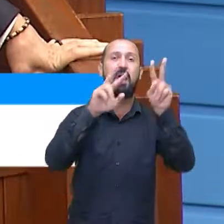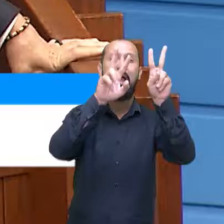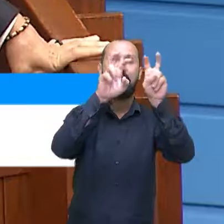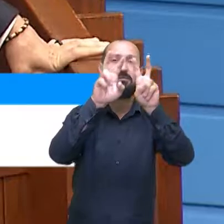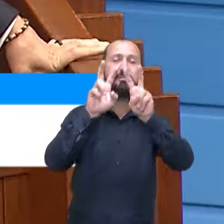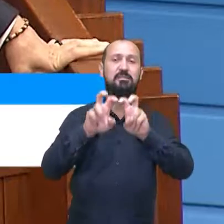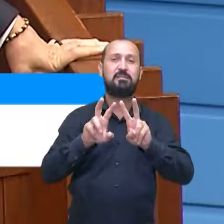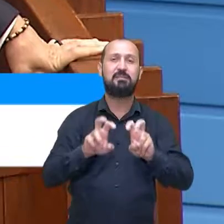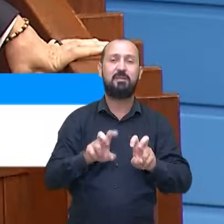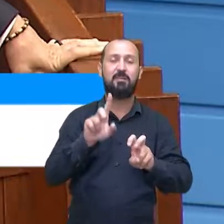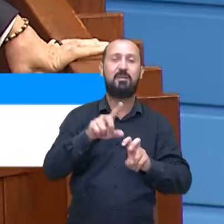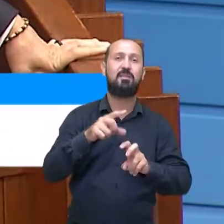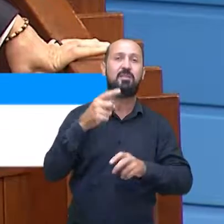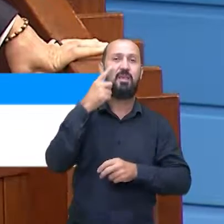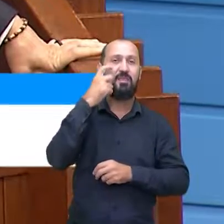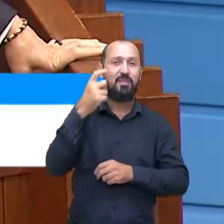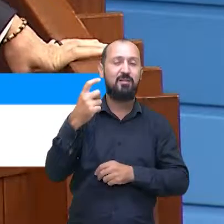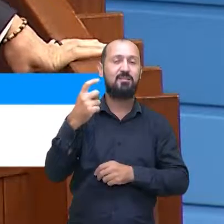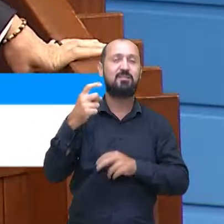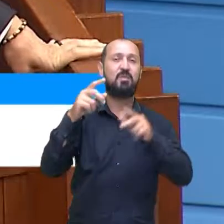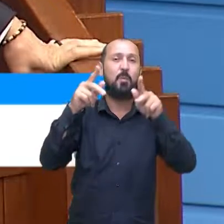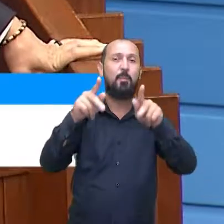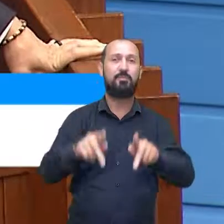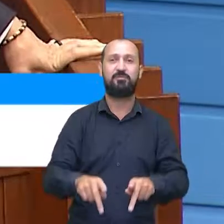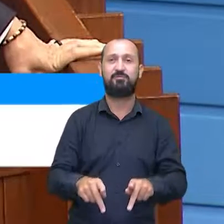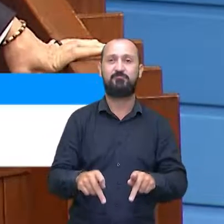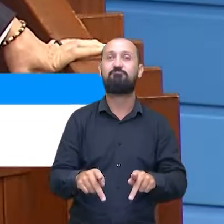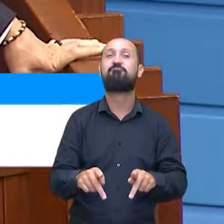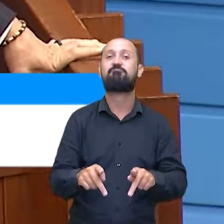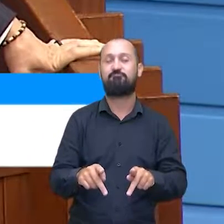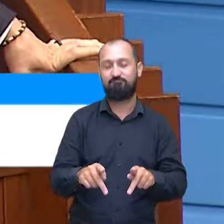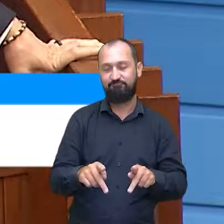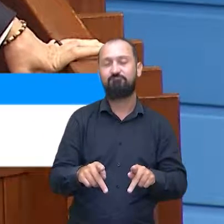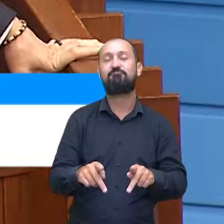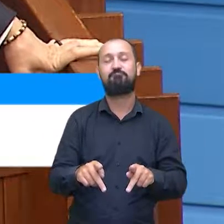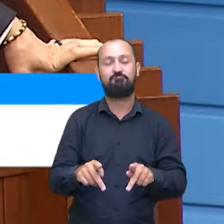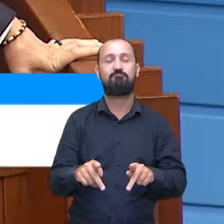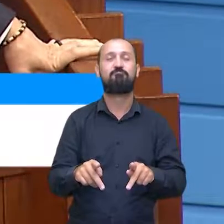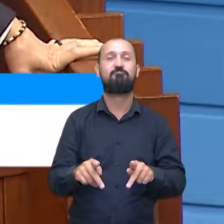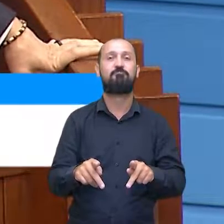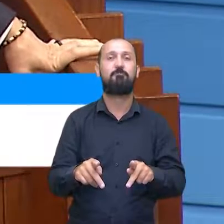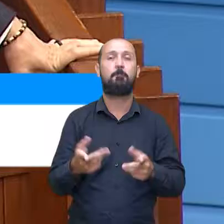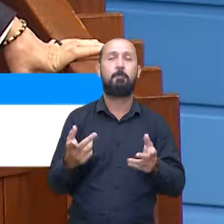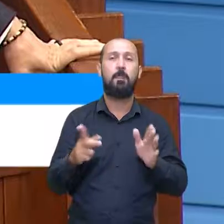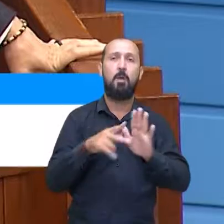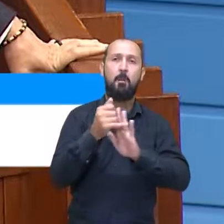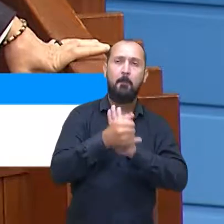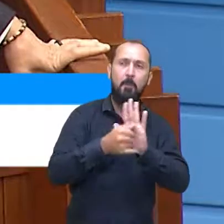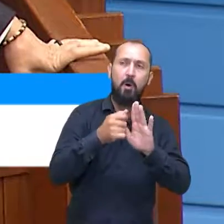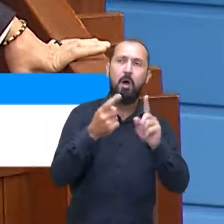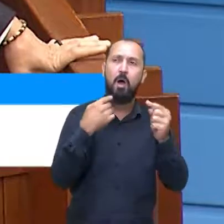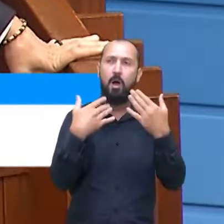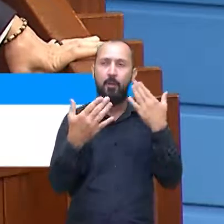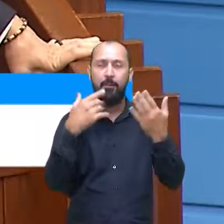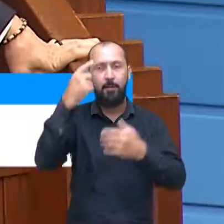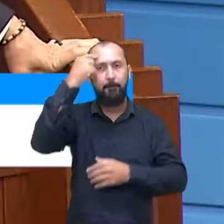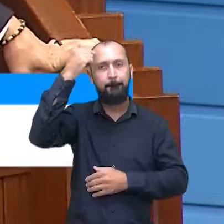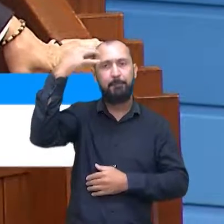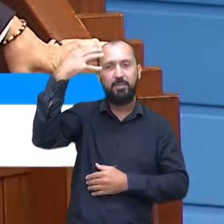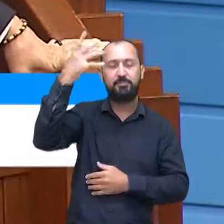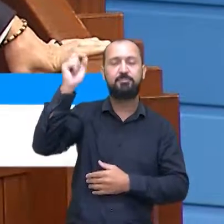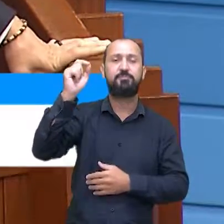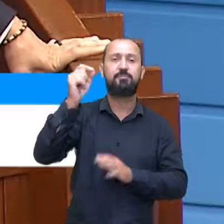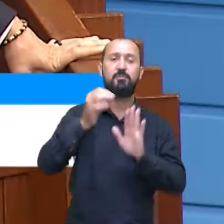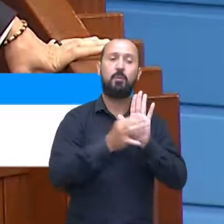debate de questões que interessam a nossa população, debate de projetos,